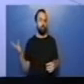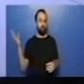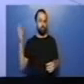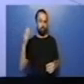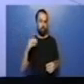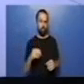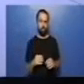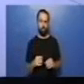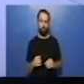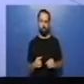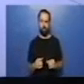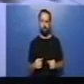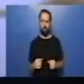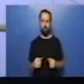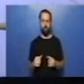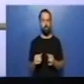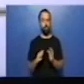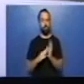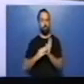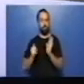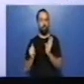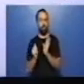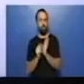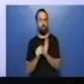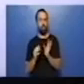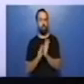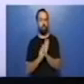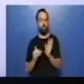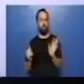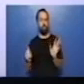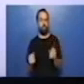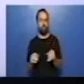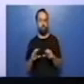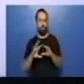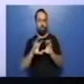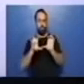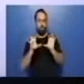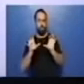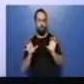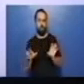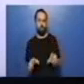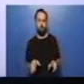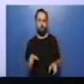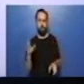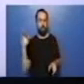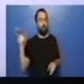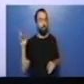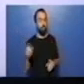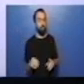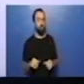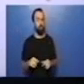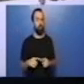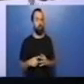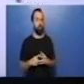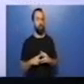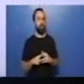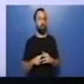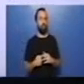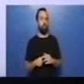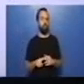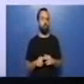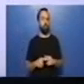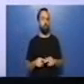a potência reativa. Isso aqui é um motor elétrico por dentro. Tá vendo que tem um monte de fio enrolado